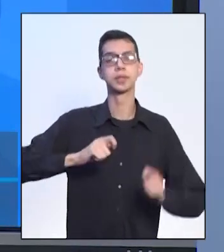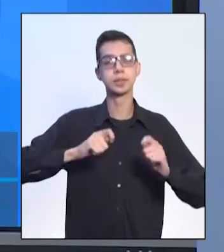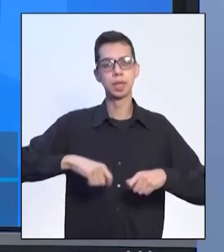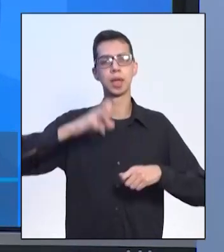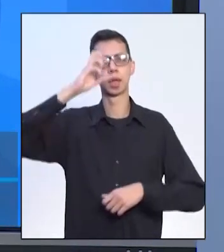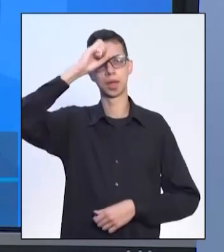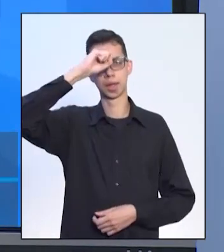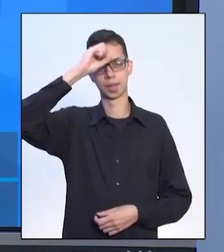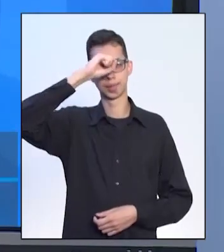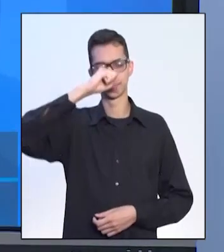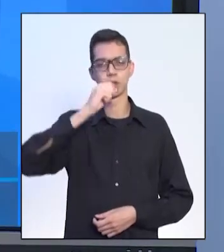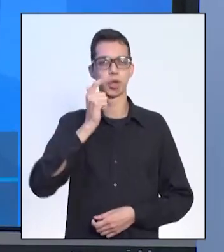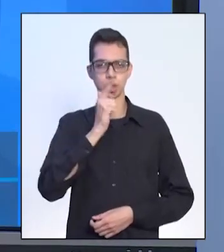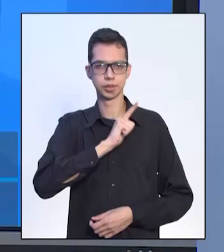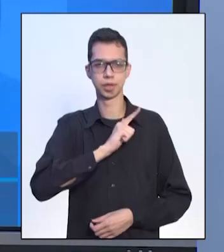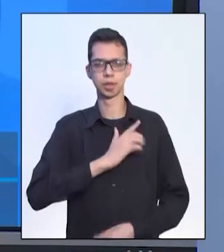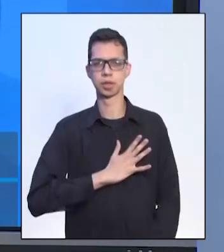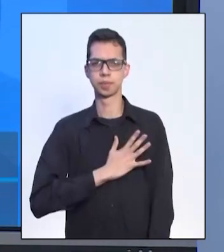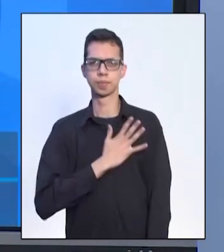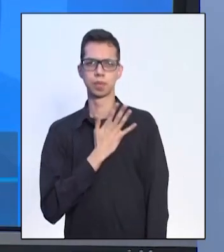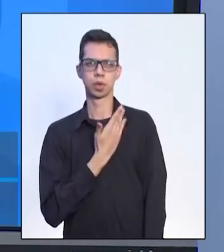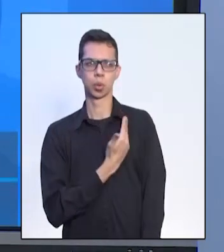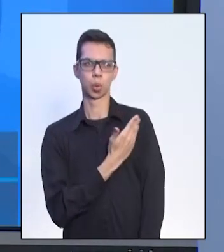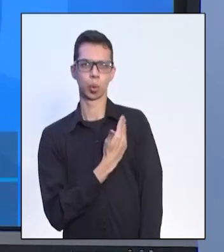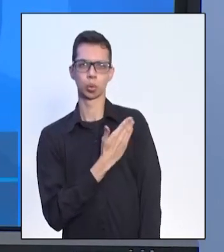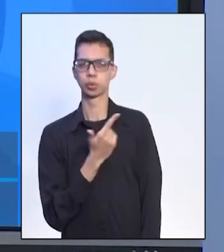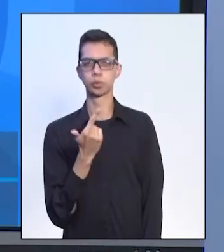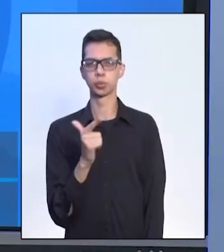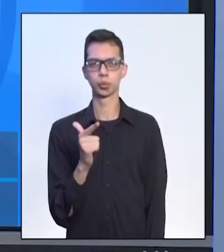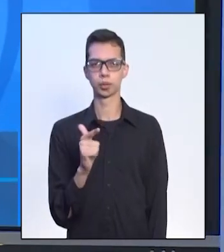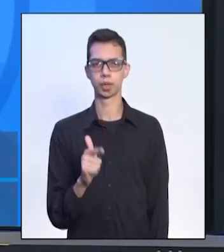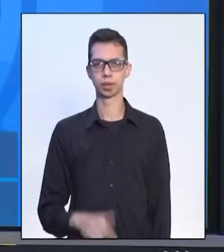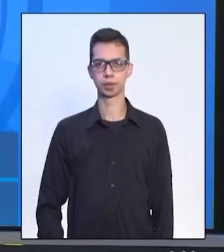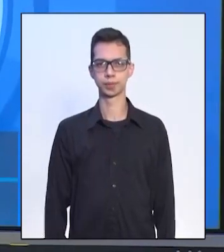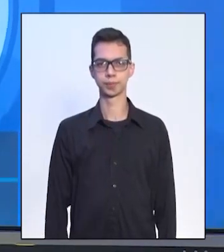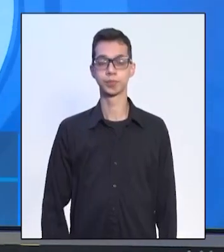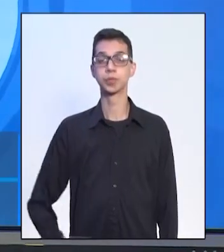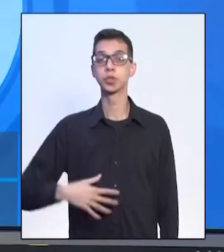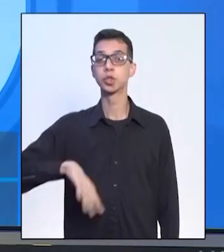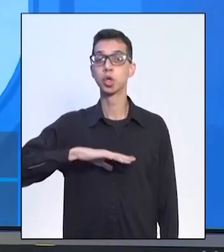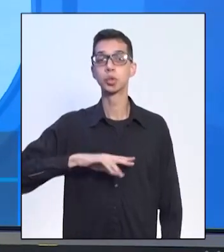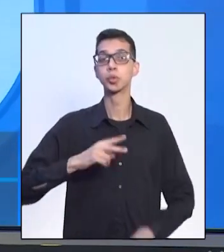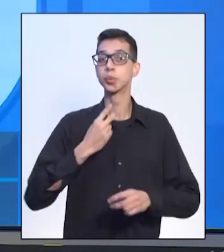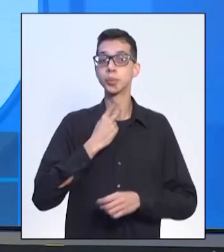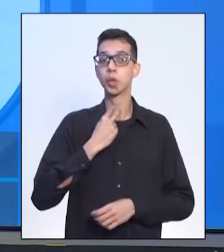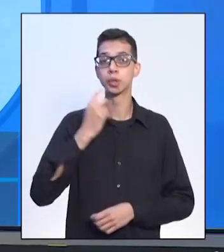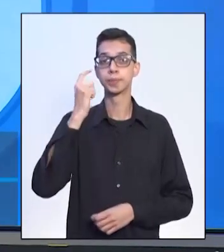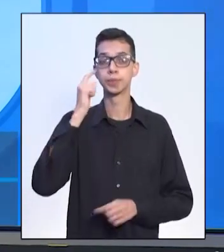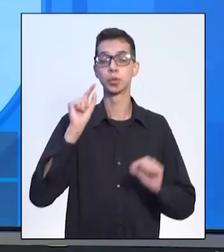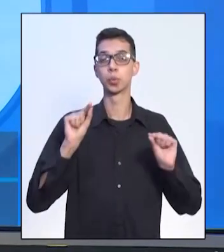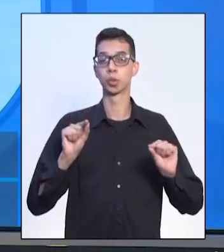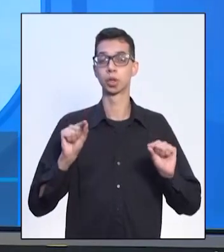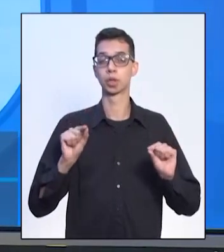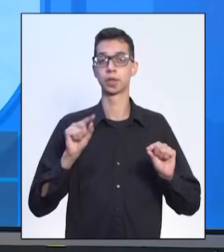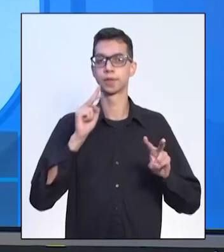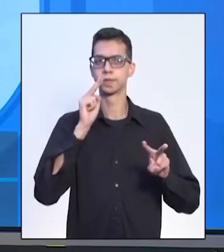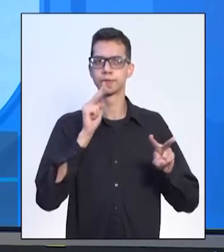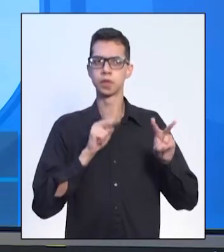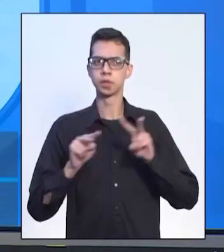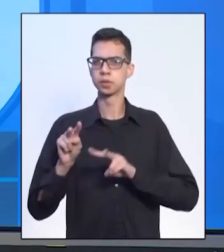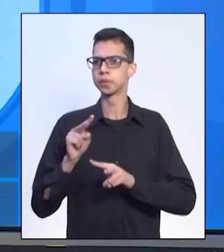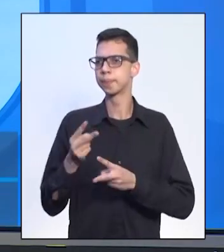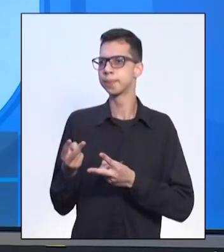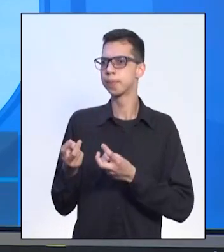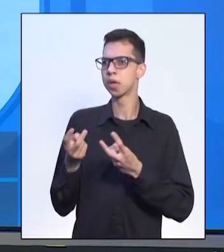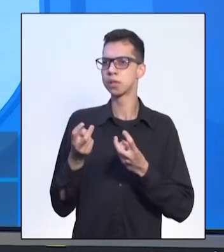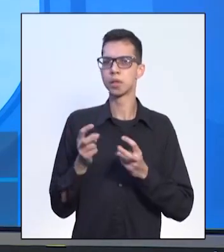essa visão preconceituosa, ou ter, porque a gente não pode, chamar a visão diferente de visão preconceituosa. Isso é um cuidado que a gente precisa